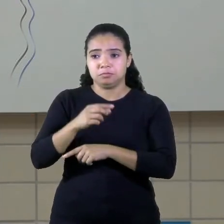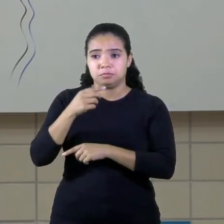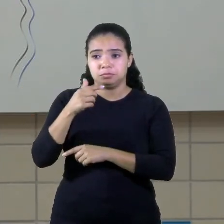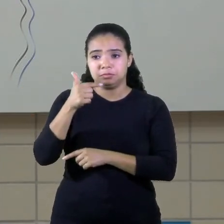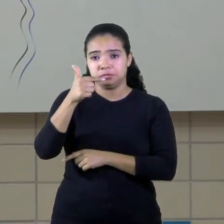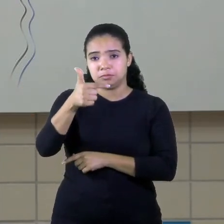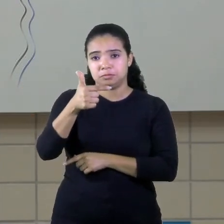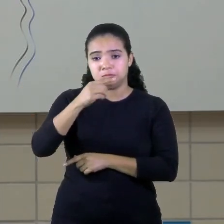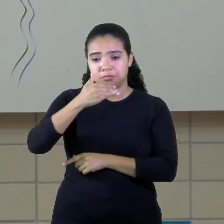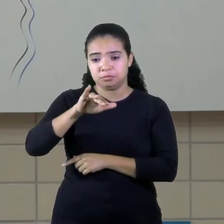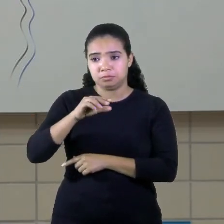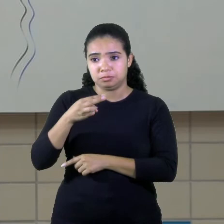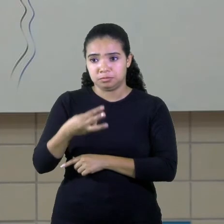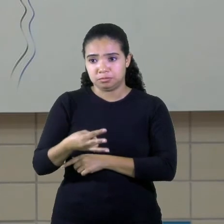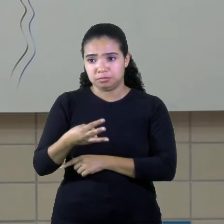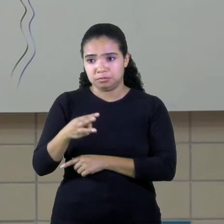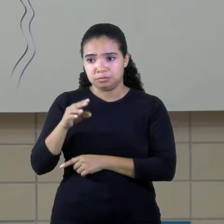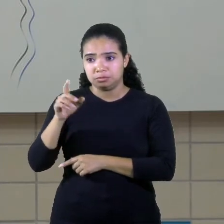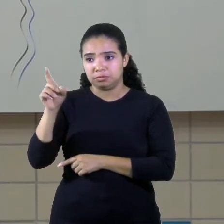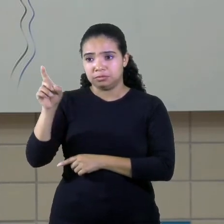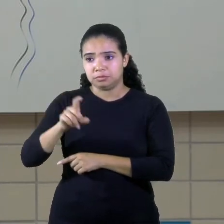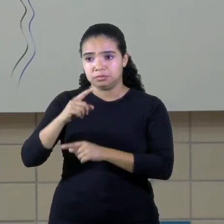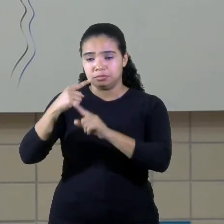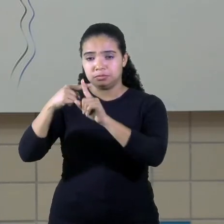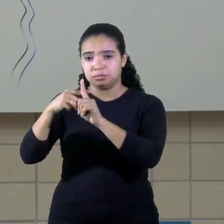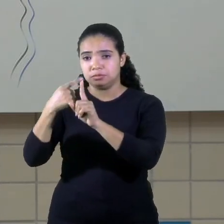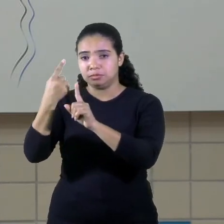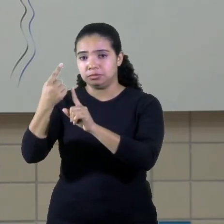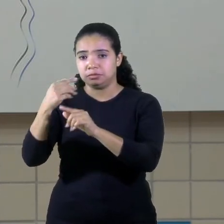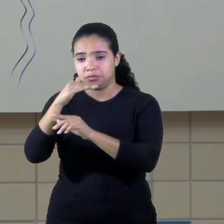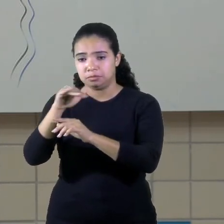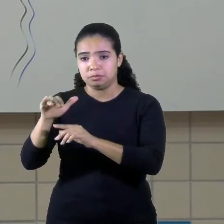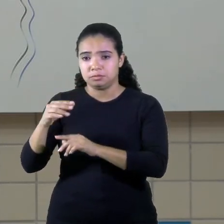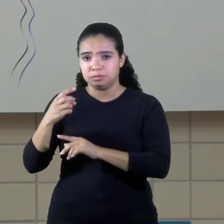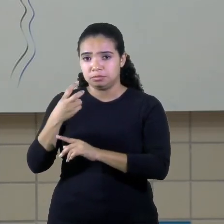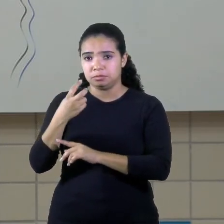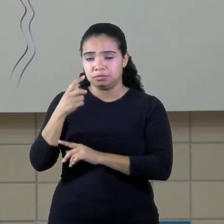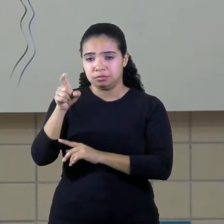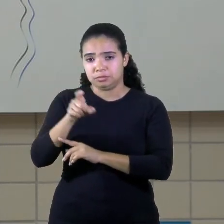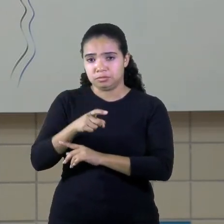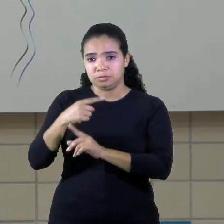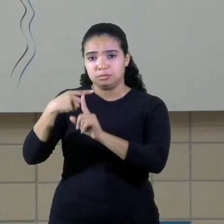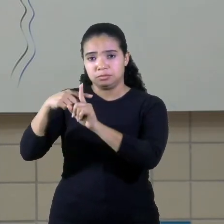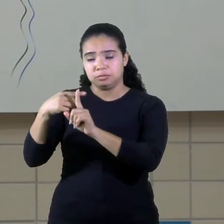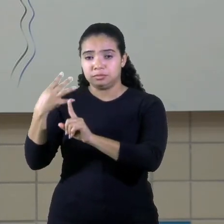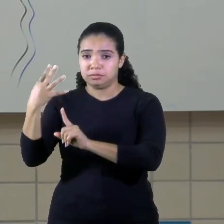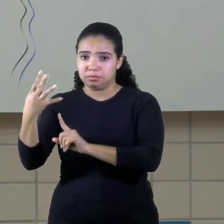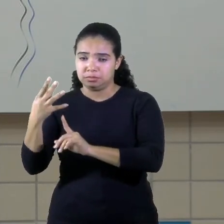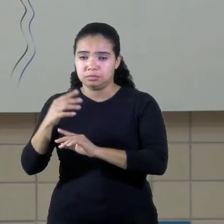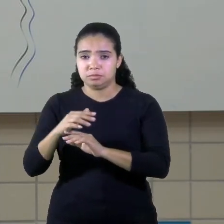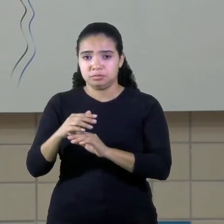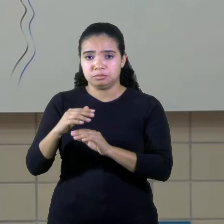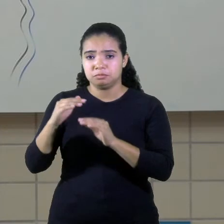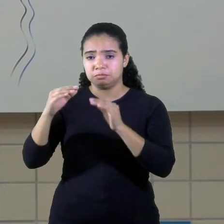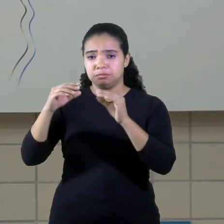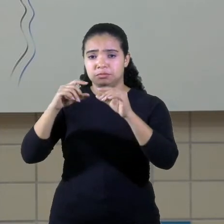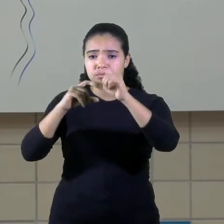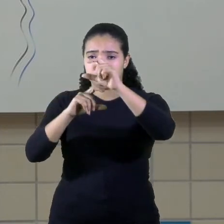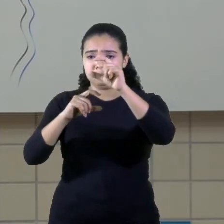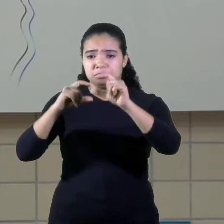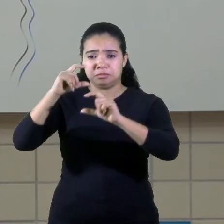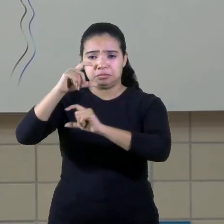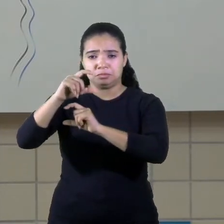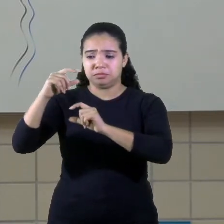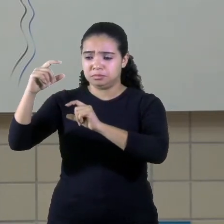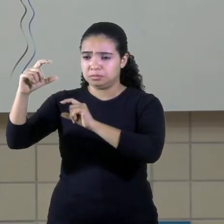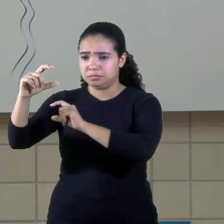x mais 1 sobre x mais 4. Dá a mesma coisa. Tudo bem? Só é importante entender que o que faz de um lado faz do outro. O que eu fiz na parte